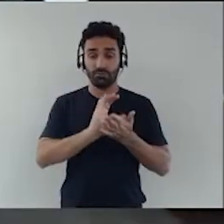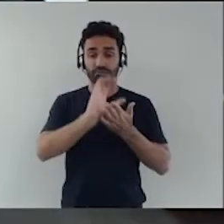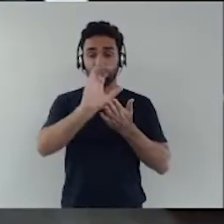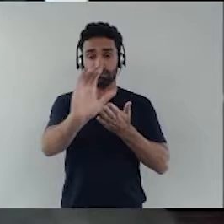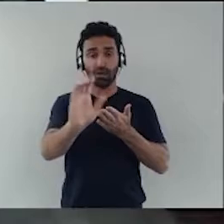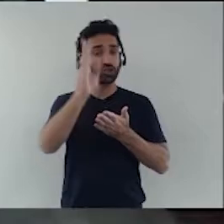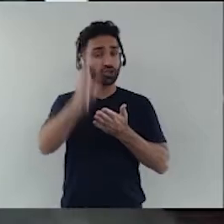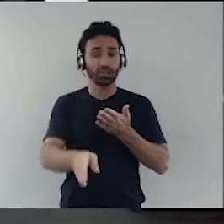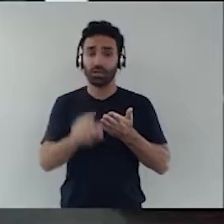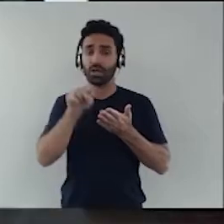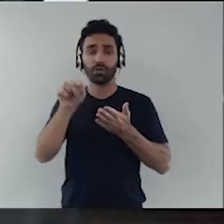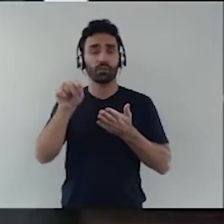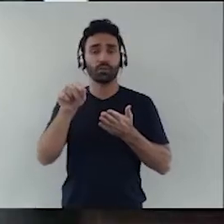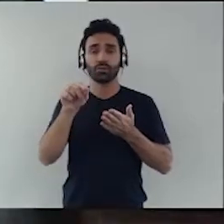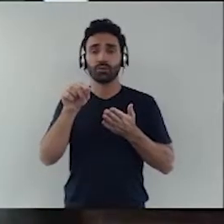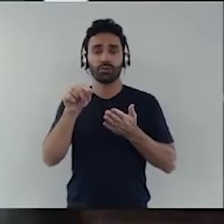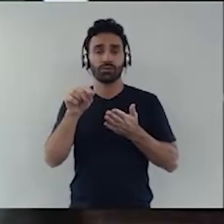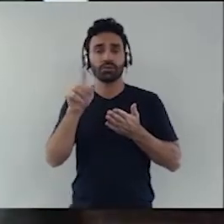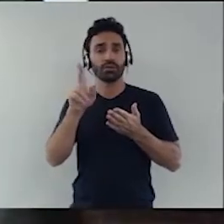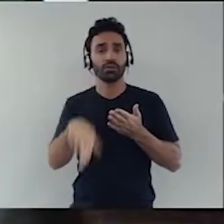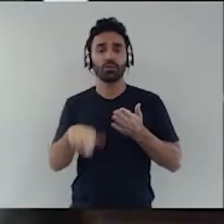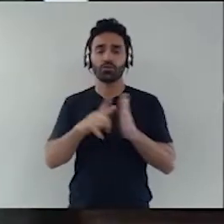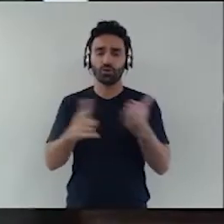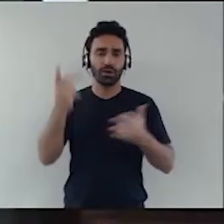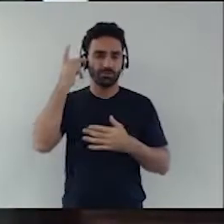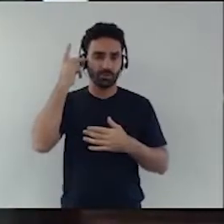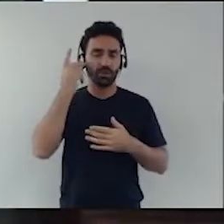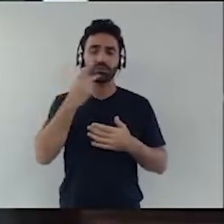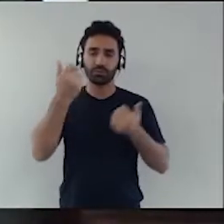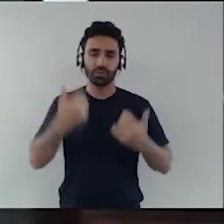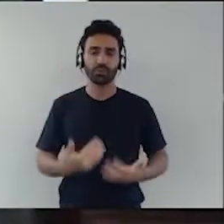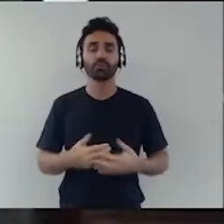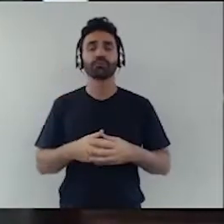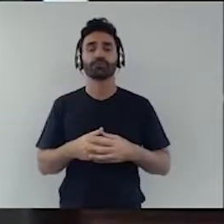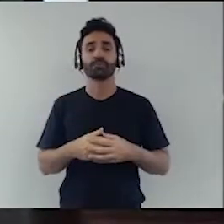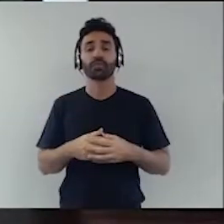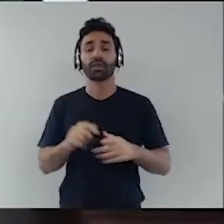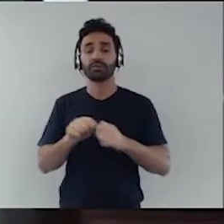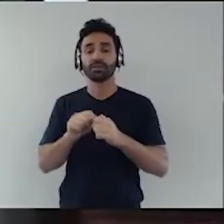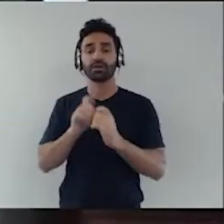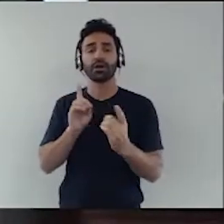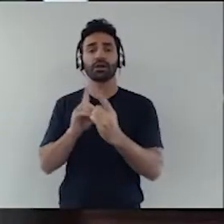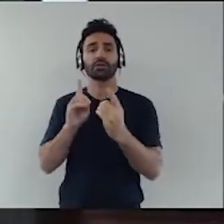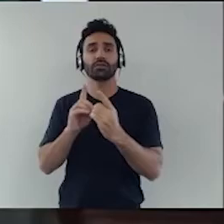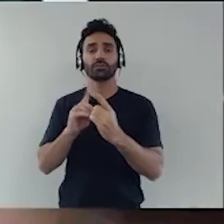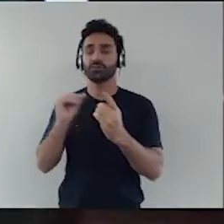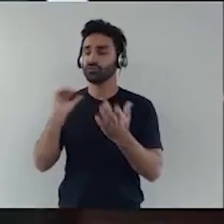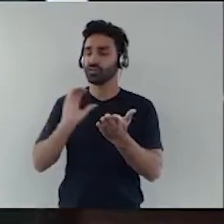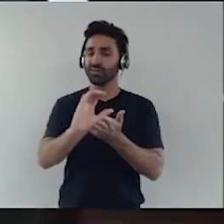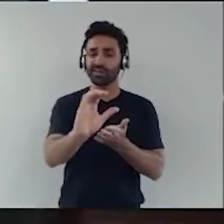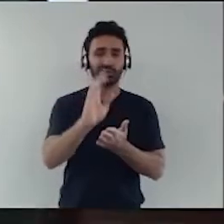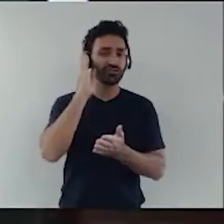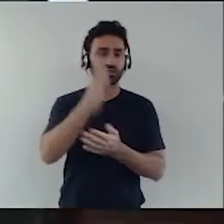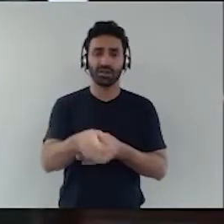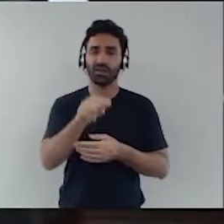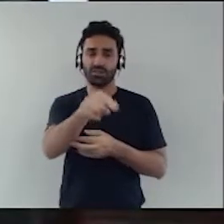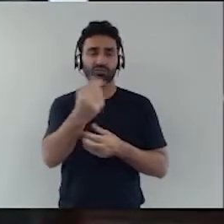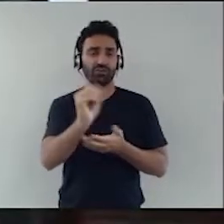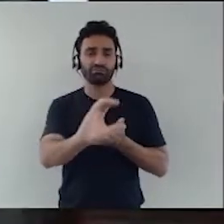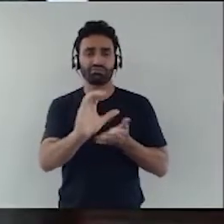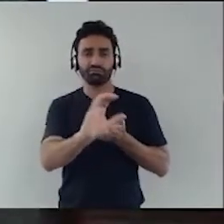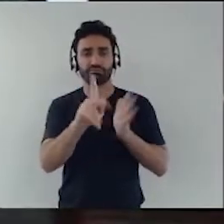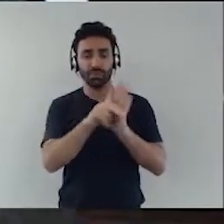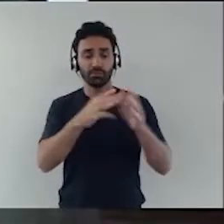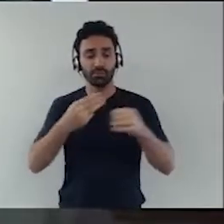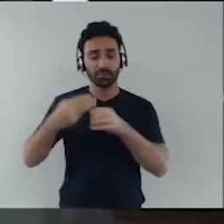direto, como a Folha de São Paulo colocou, a eficácia do atendimento da transferência direta de receita